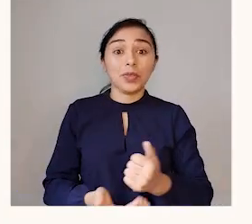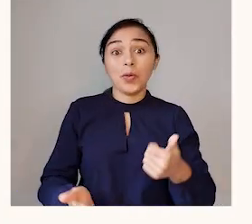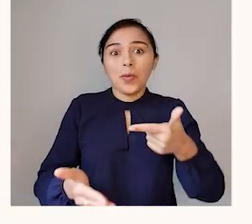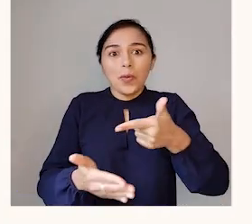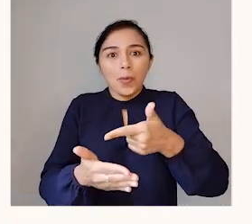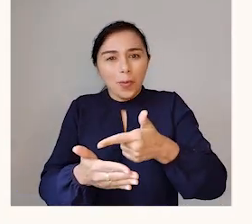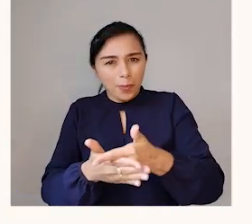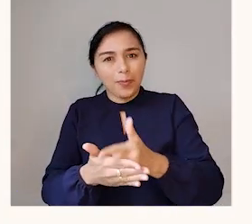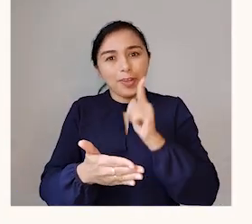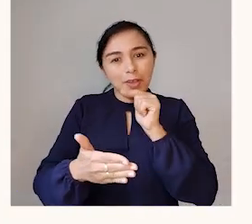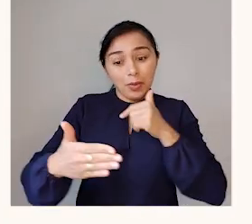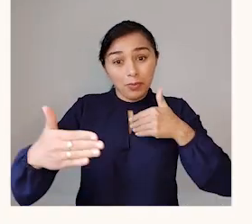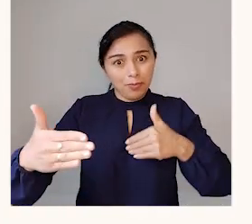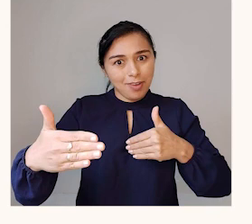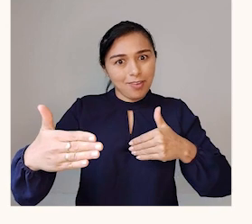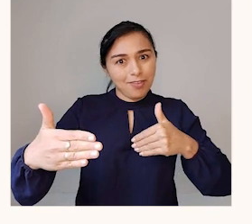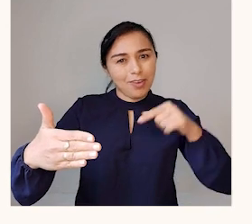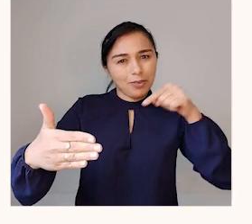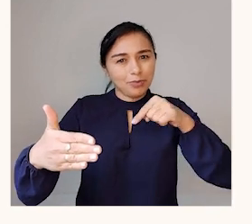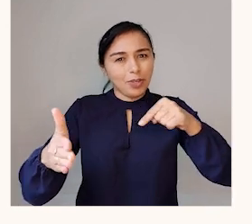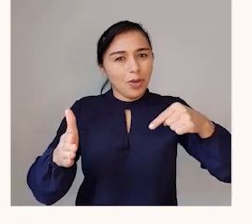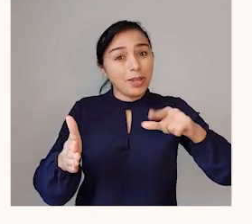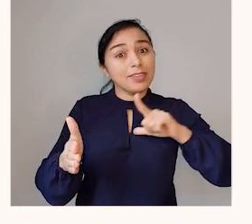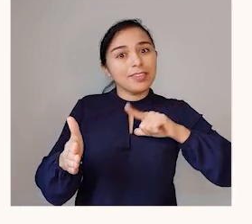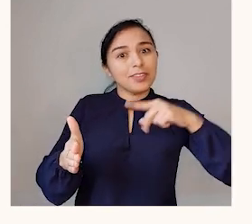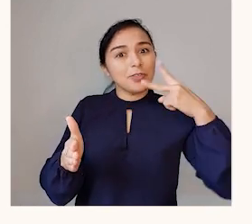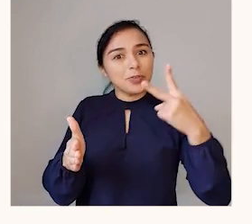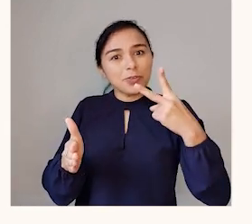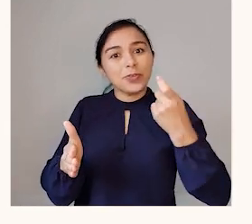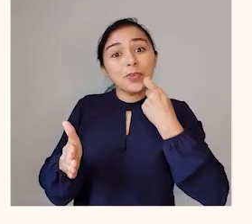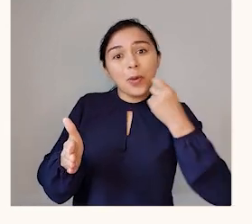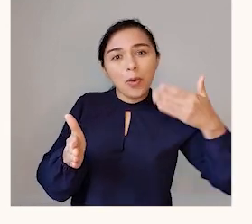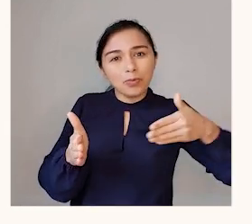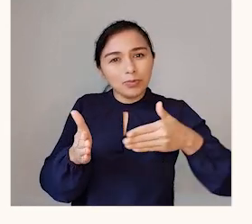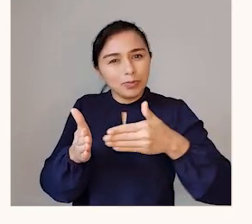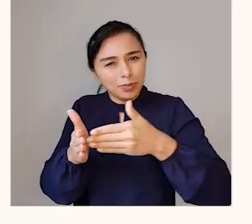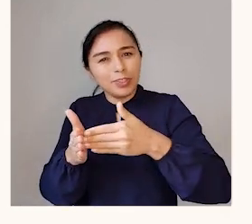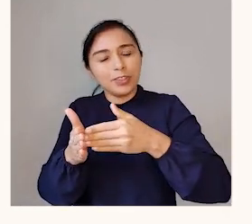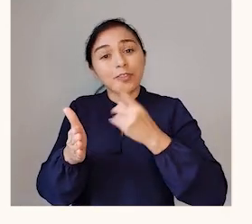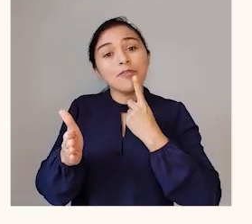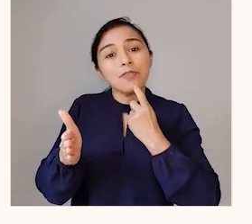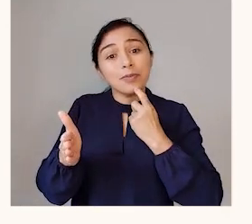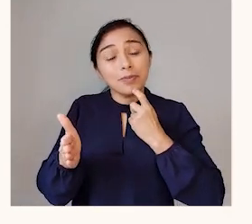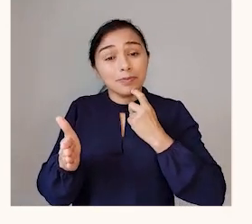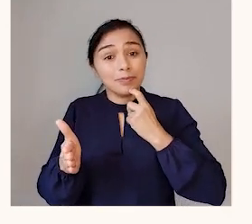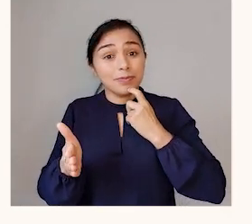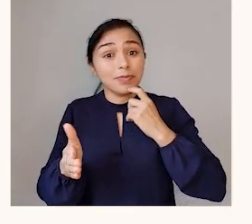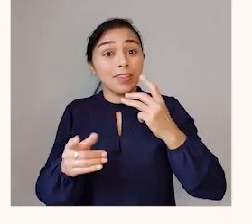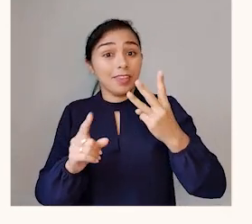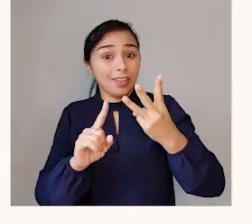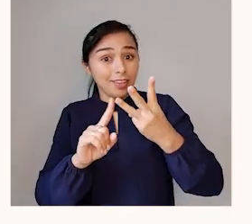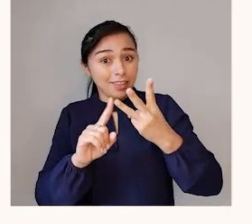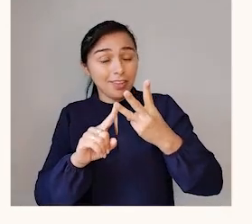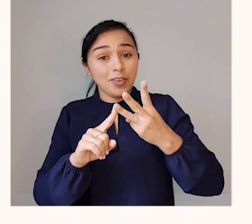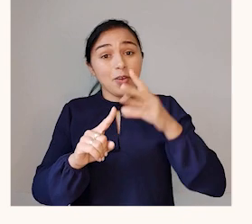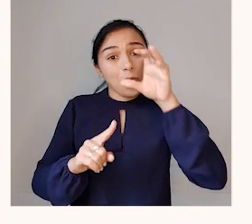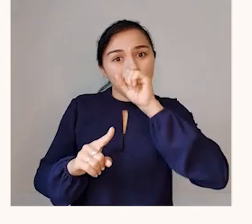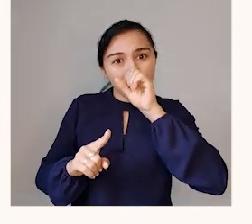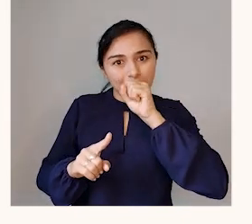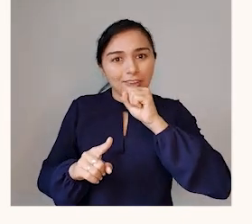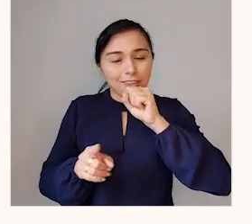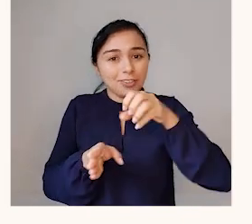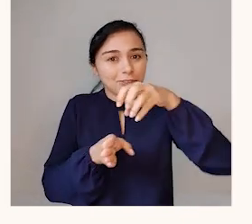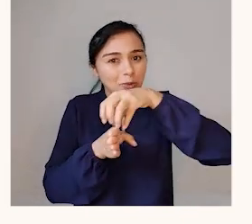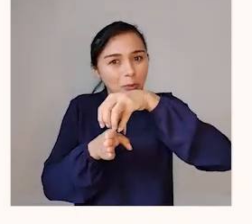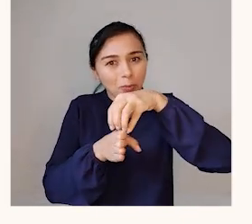há 2 peixes vermelhinhos, um laranja que é o rei e mais 9 amarelinhos, ao todo nadando